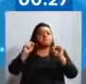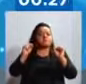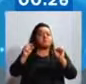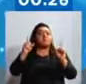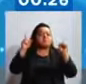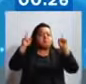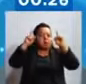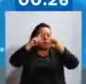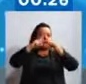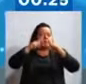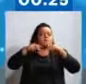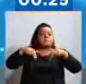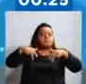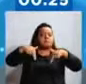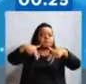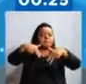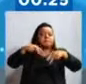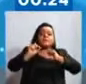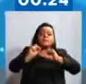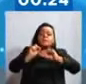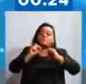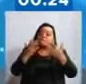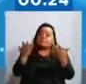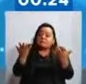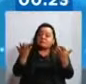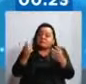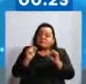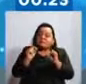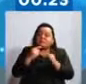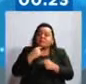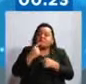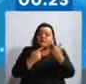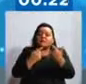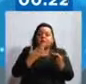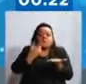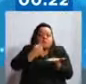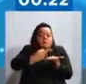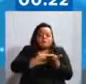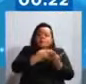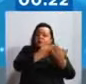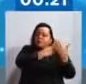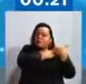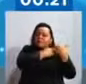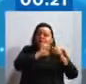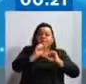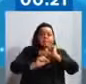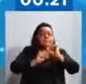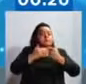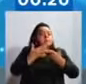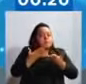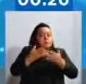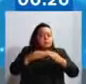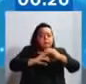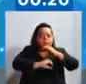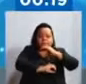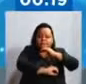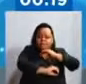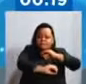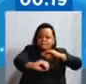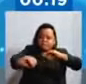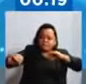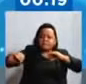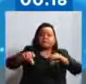locomoção. E assim por diante. Por quê? Não há o comprometimento com as macrodrenagens, fazer as tubulações que é tão